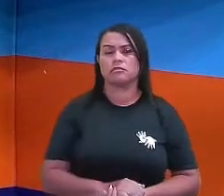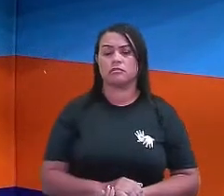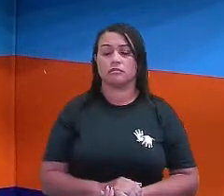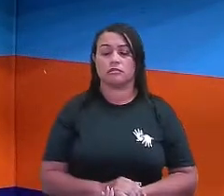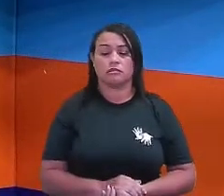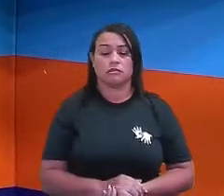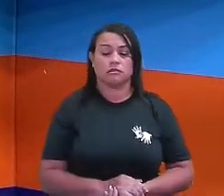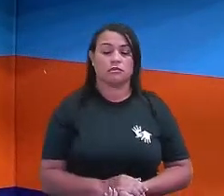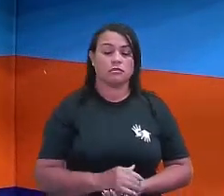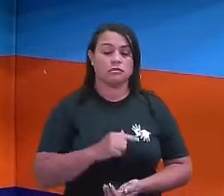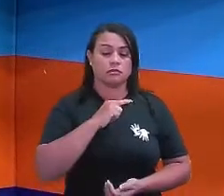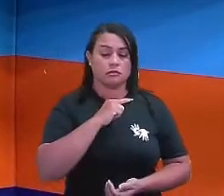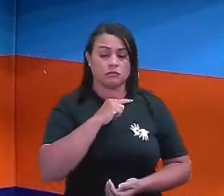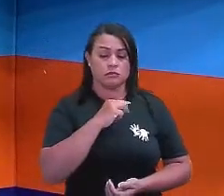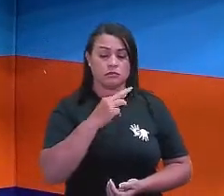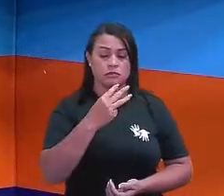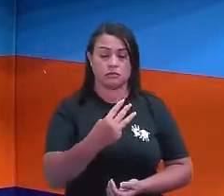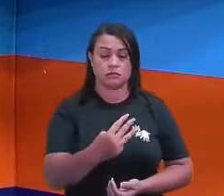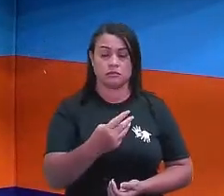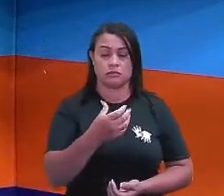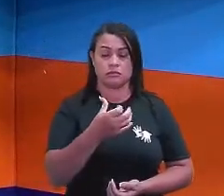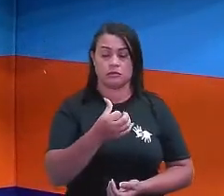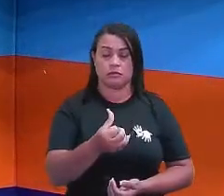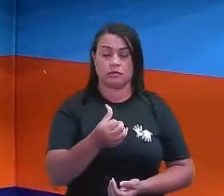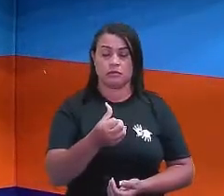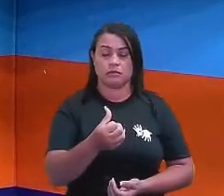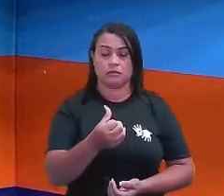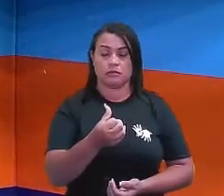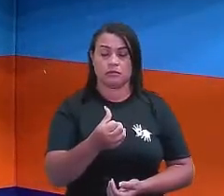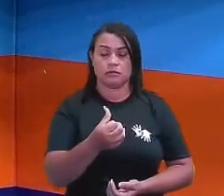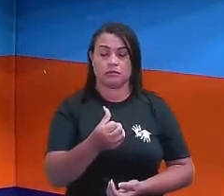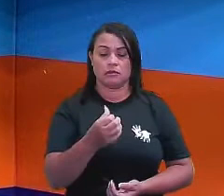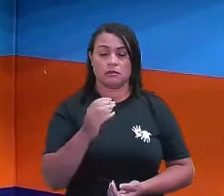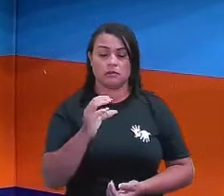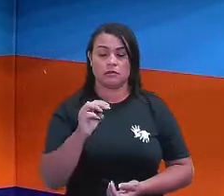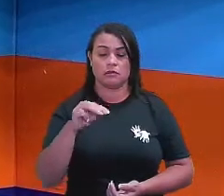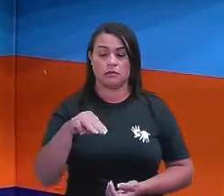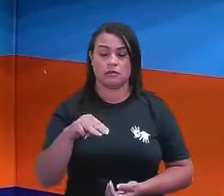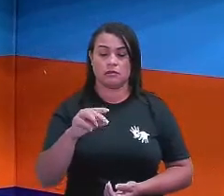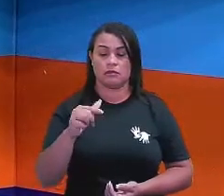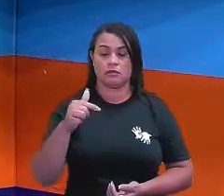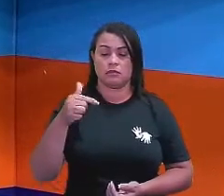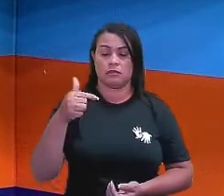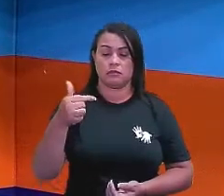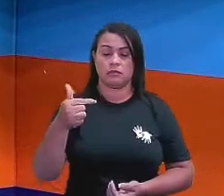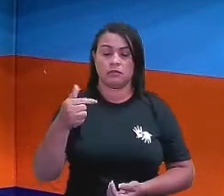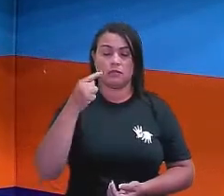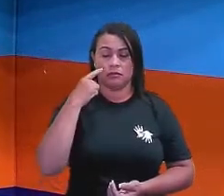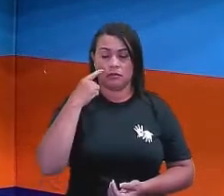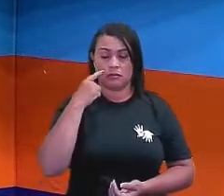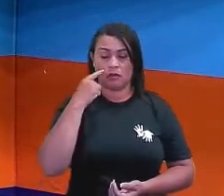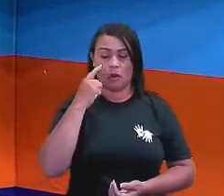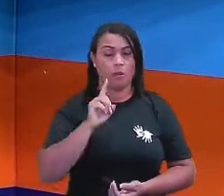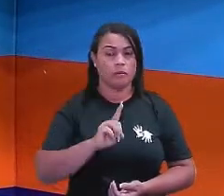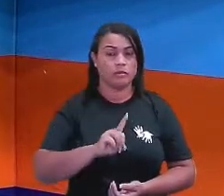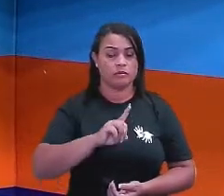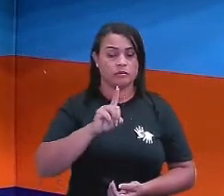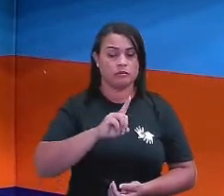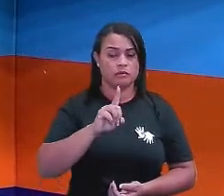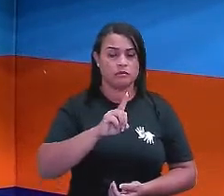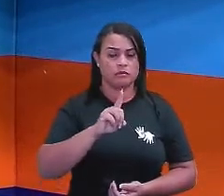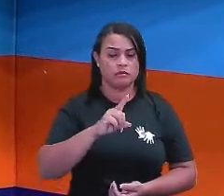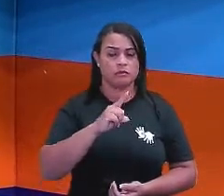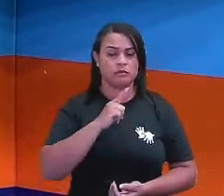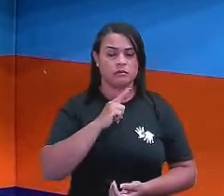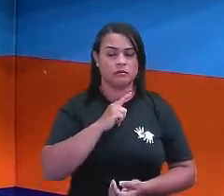que a área é 36 centímetros quadrados, o que é que a gente vai fazer? Ó? Se a área do quadrado é o produto de